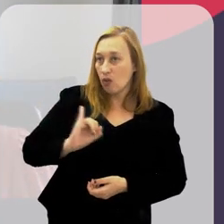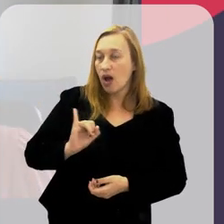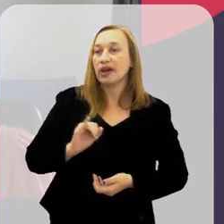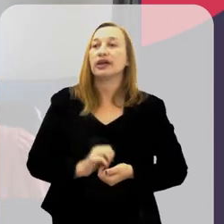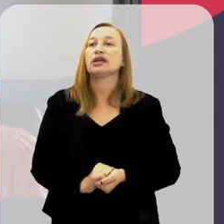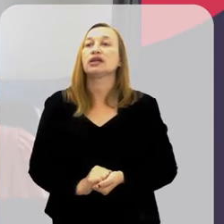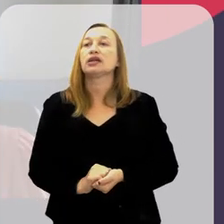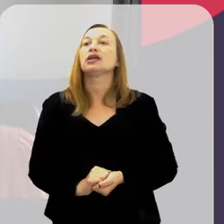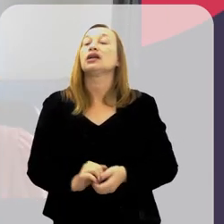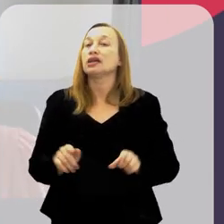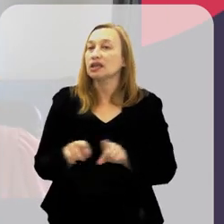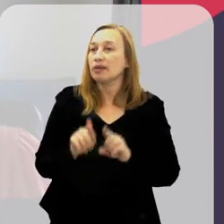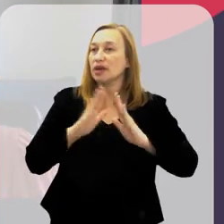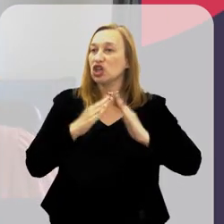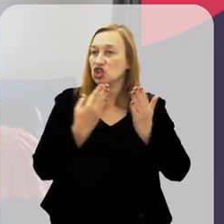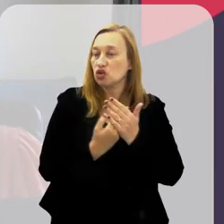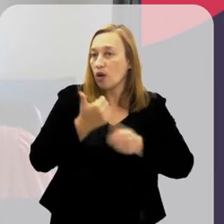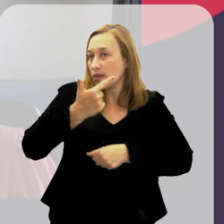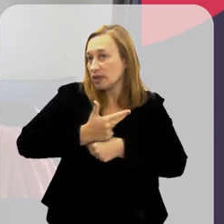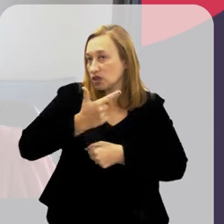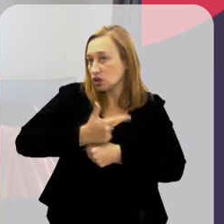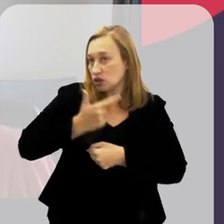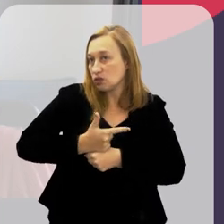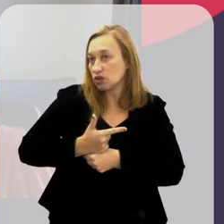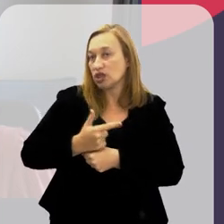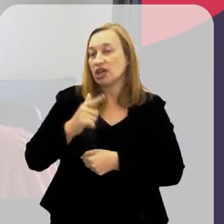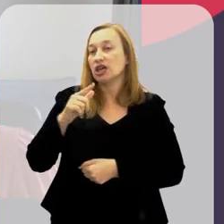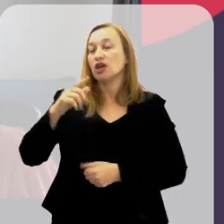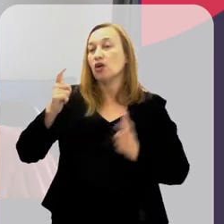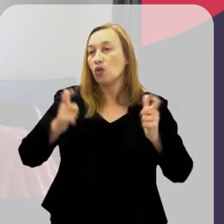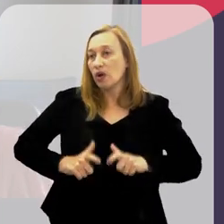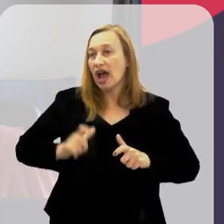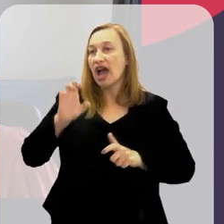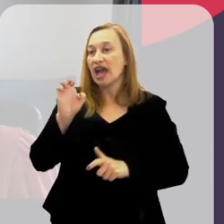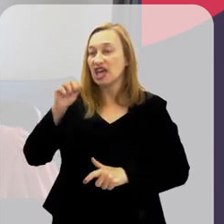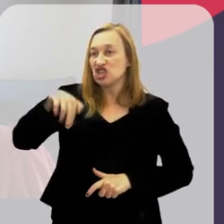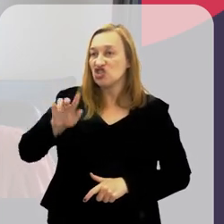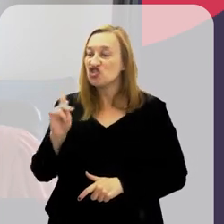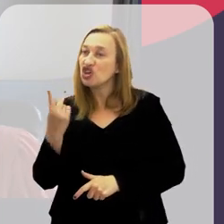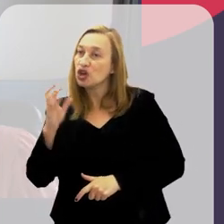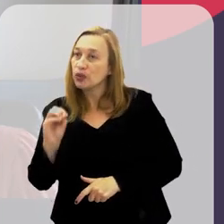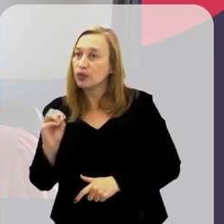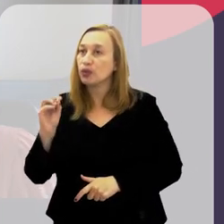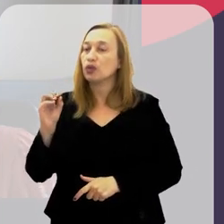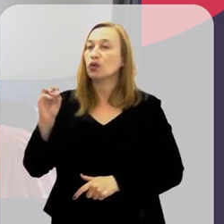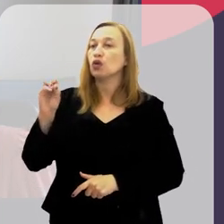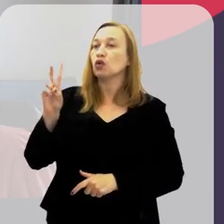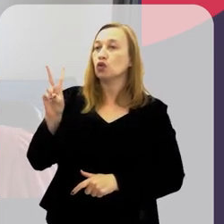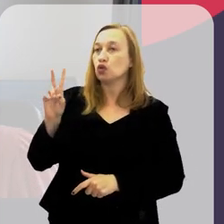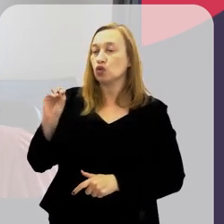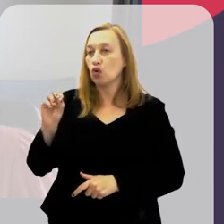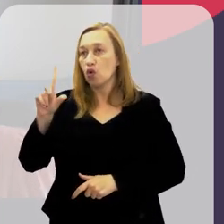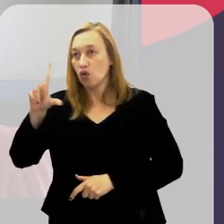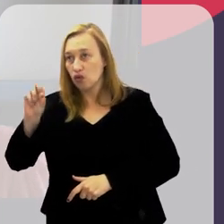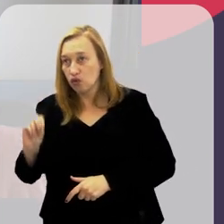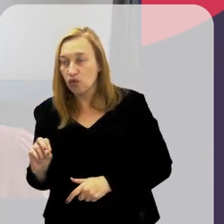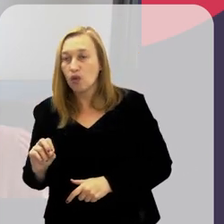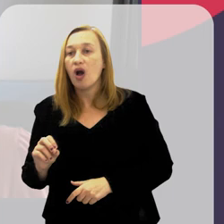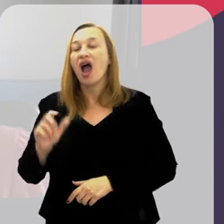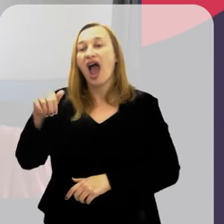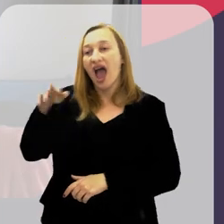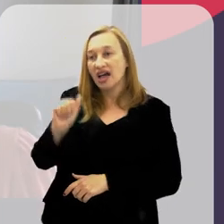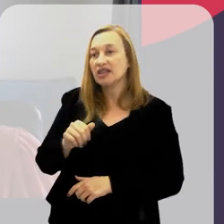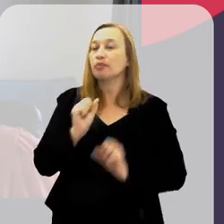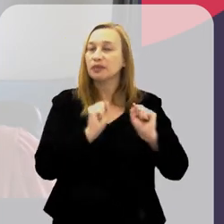Itaguaí e o Pedro II, Engenho Novo, nessa experiência, cada um com uma experiência diferente. A Ana vai